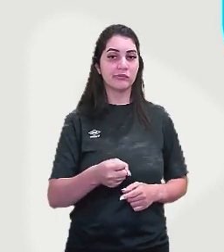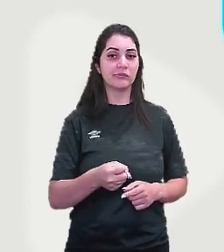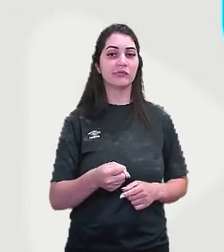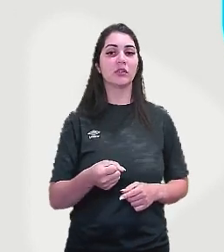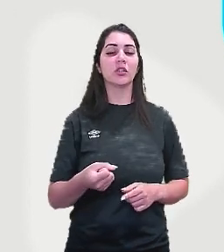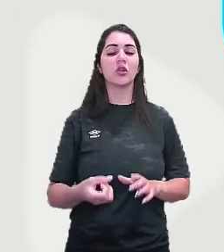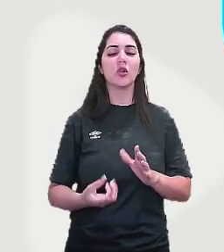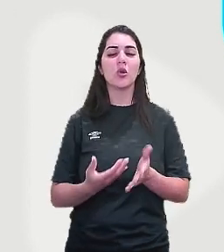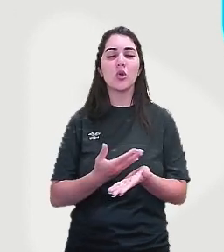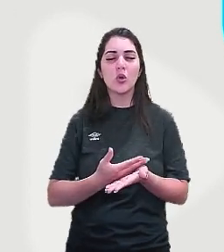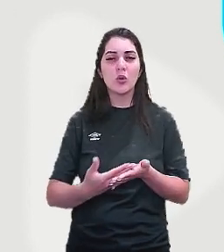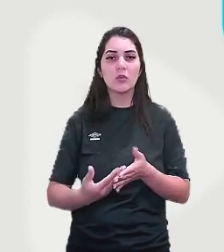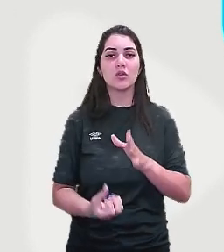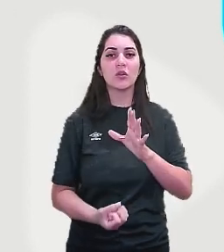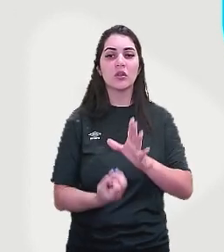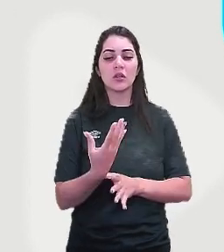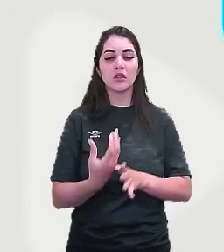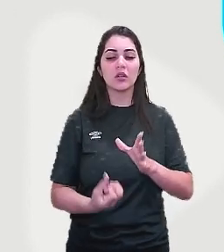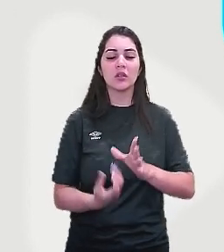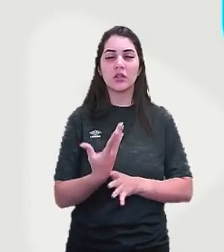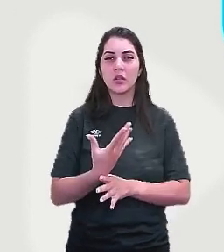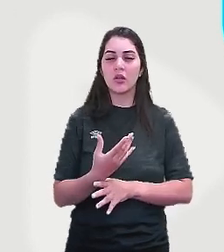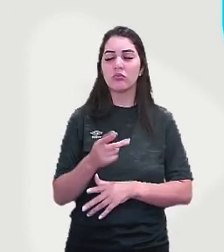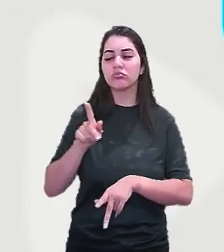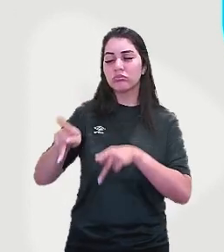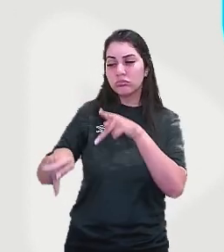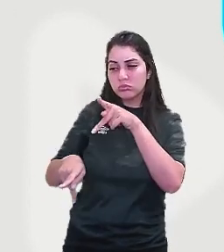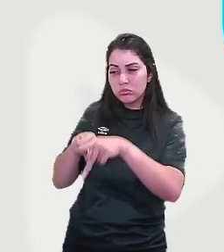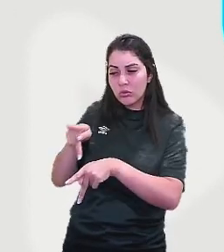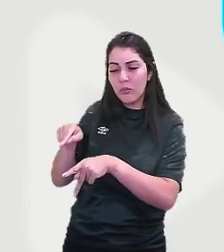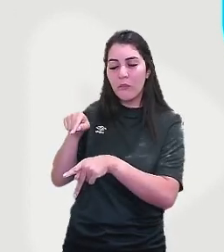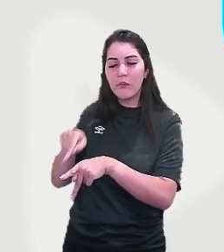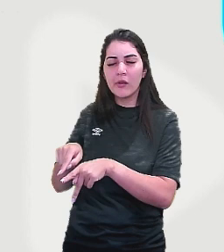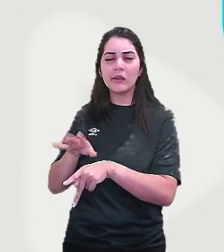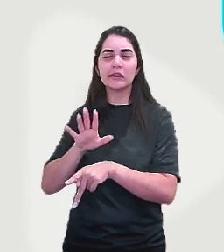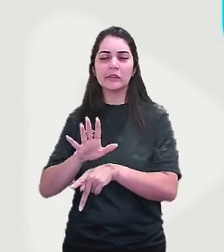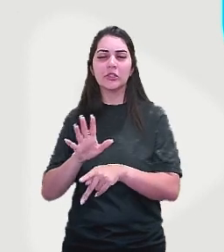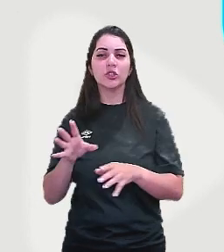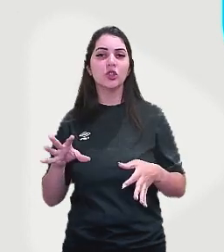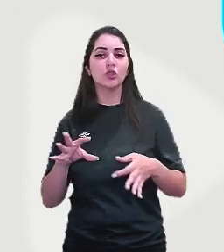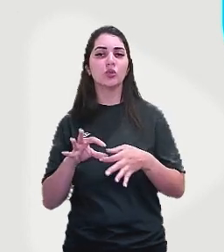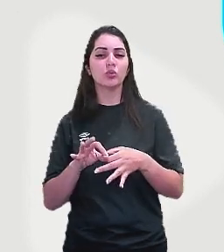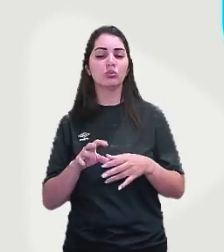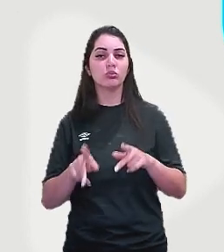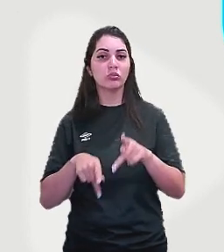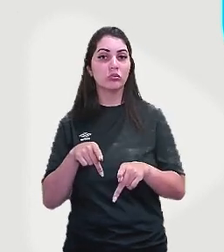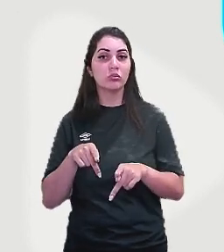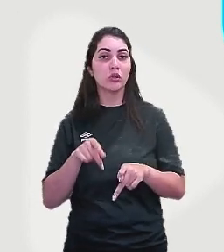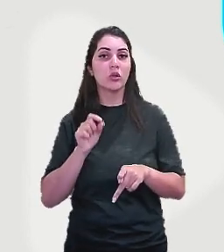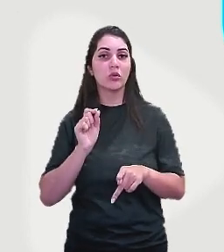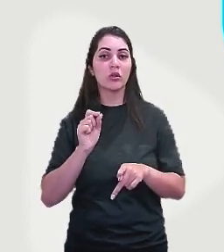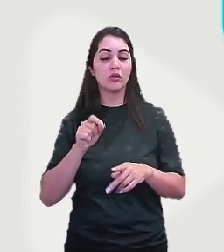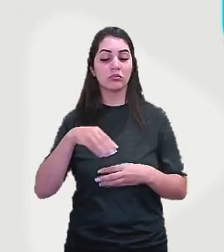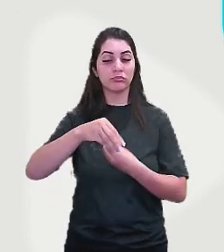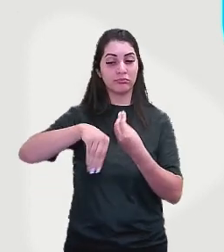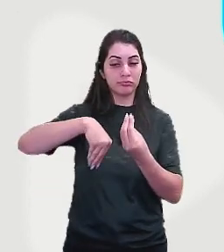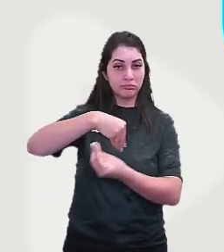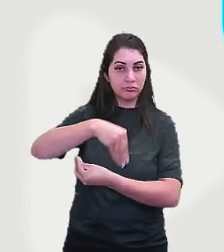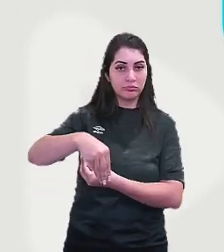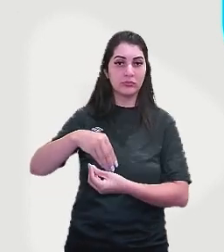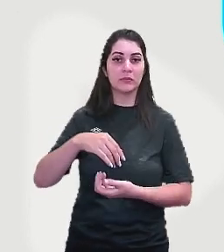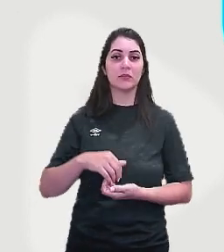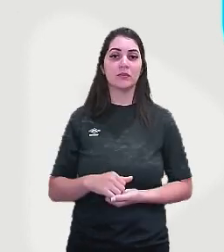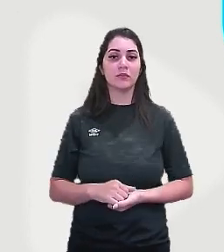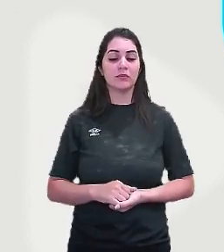a surgir não uma nova população, que eles faziam parte da população, mas uma nova mestiçagem.